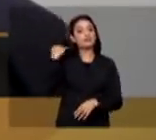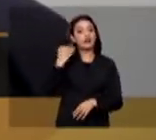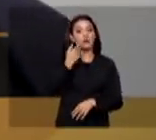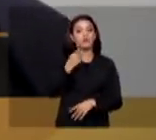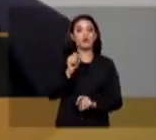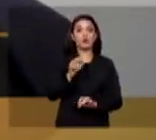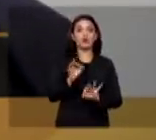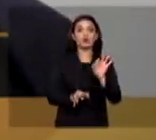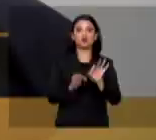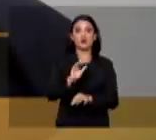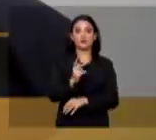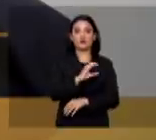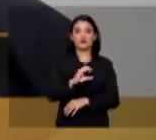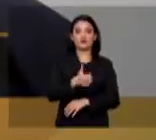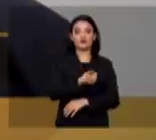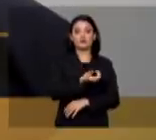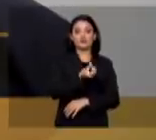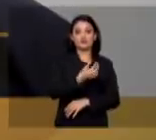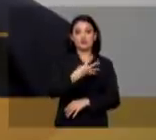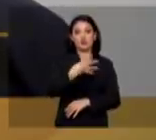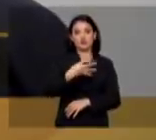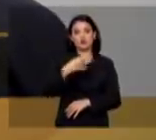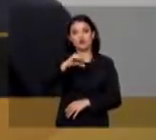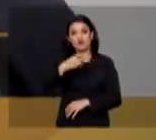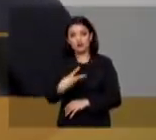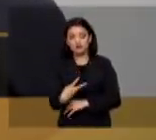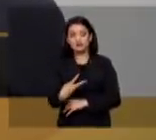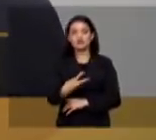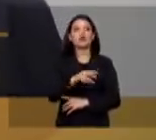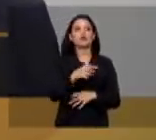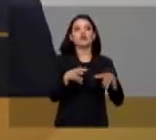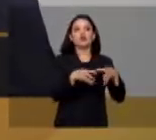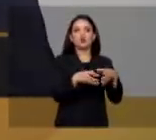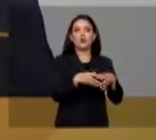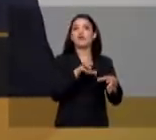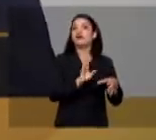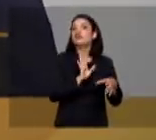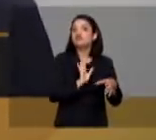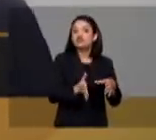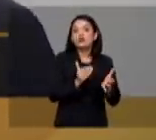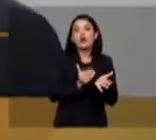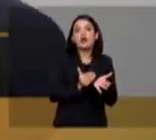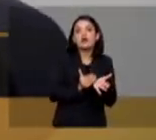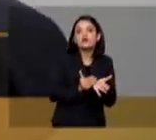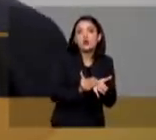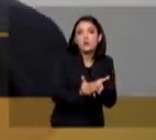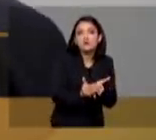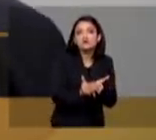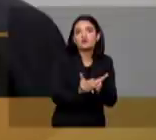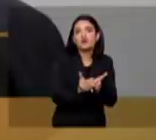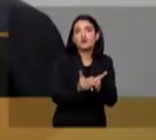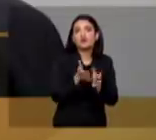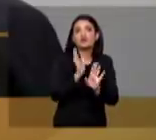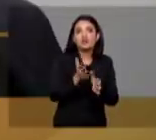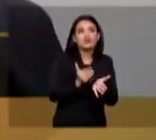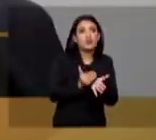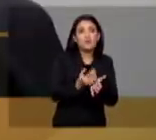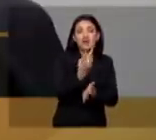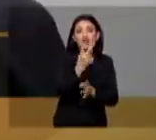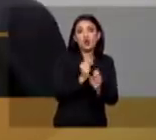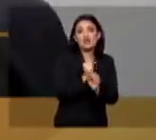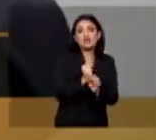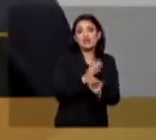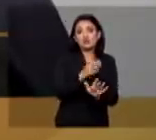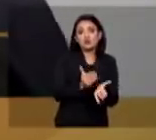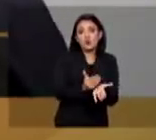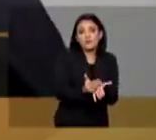ressaltou que o julgamento do HC 164.493 já estava em andamento pendente há mais de 2 anos, de modo